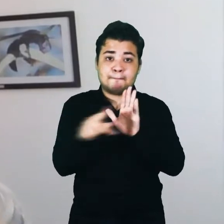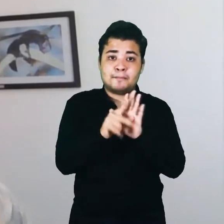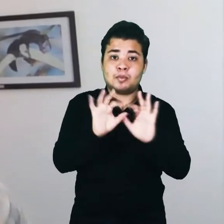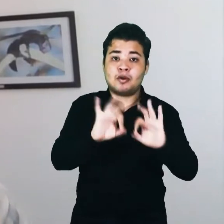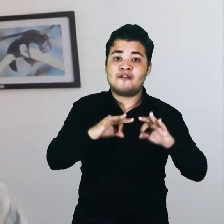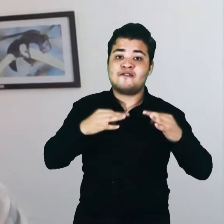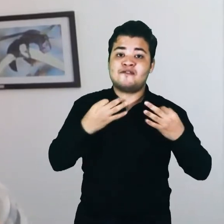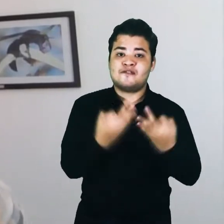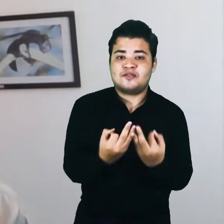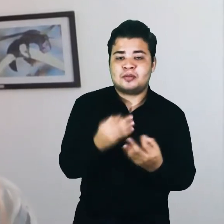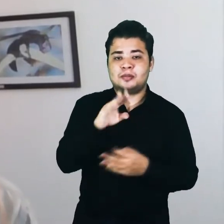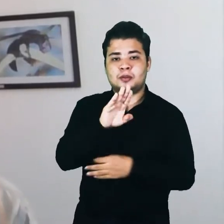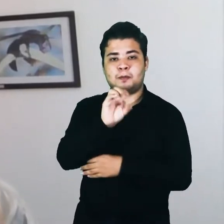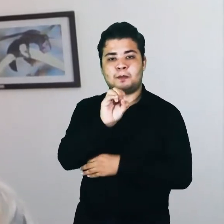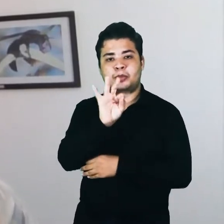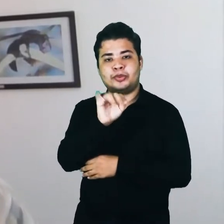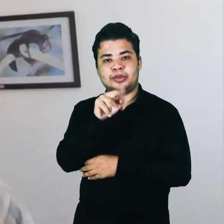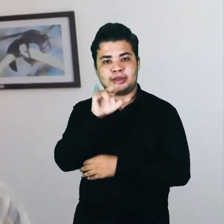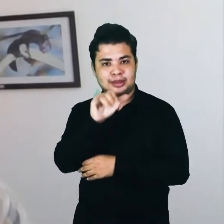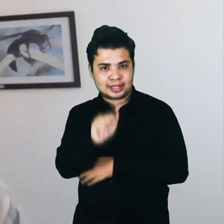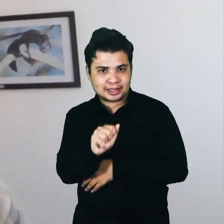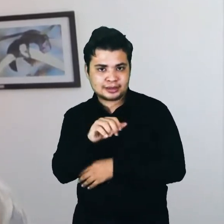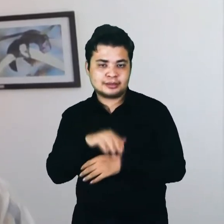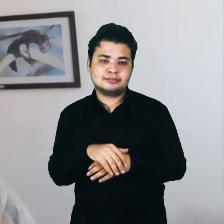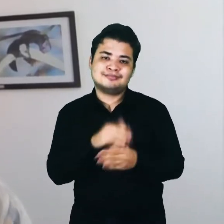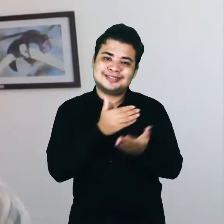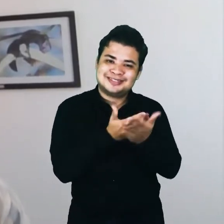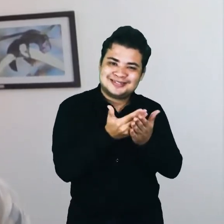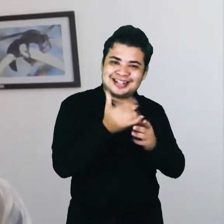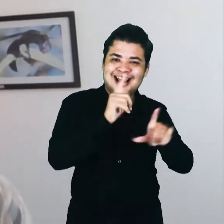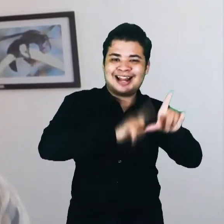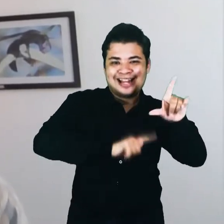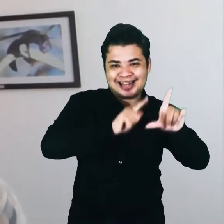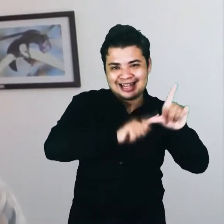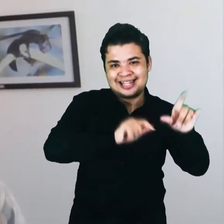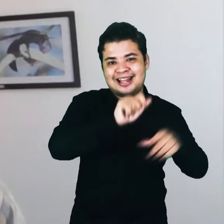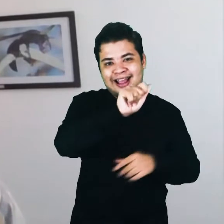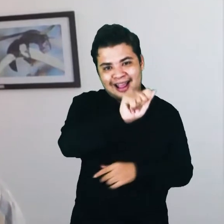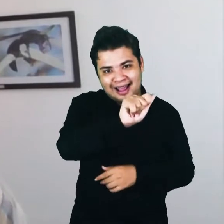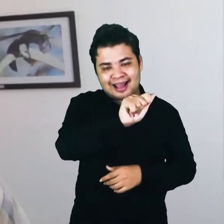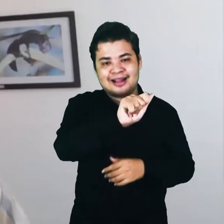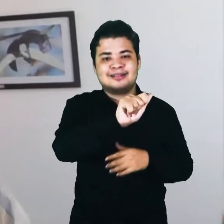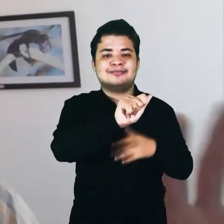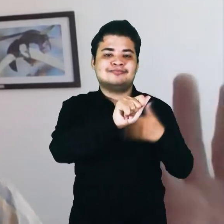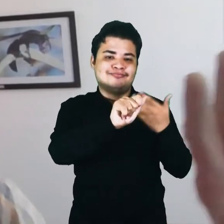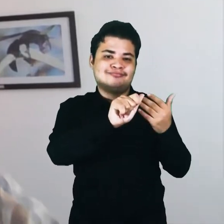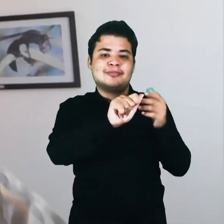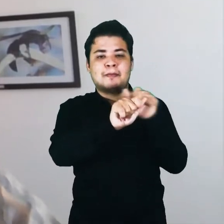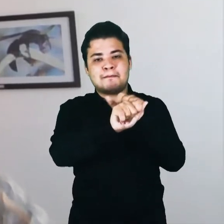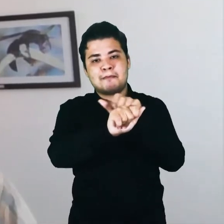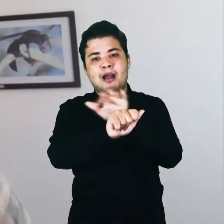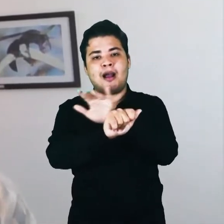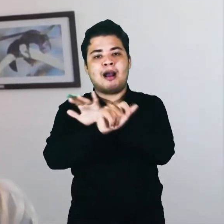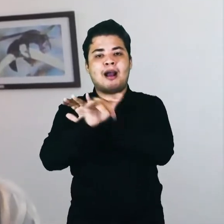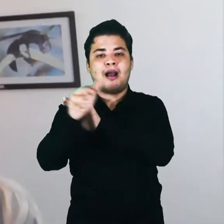Começa pela família letra A, por exemplo, Acanthaceae, né? E vai terminar lá